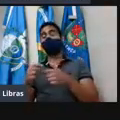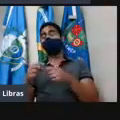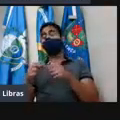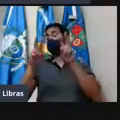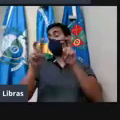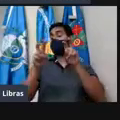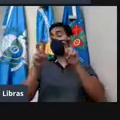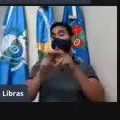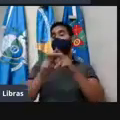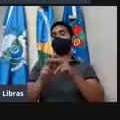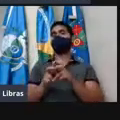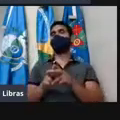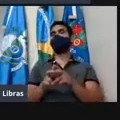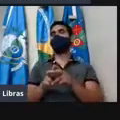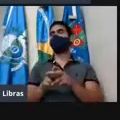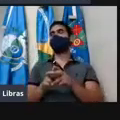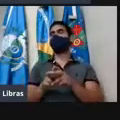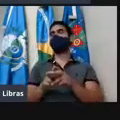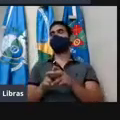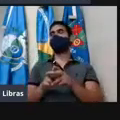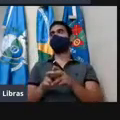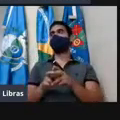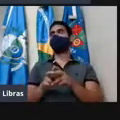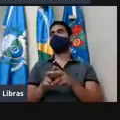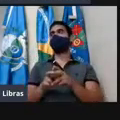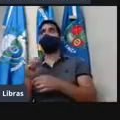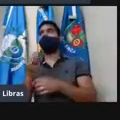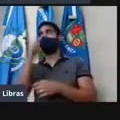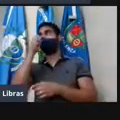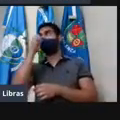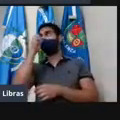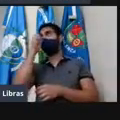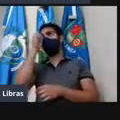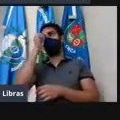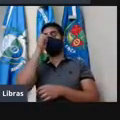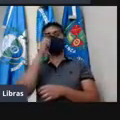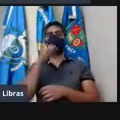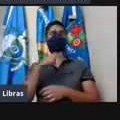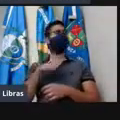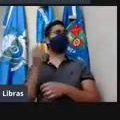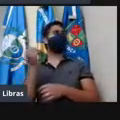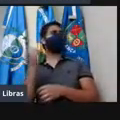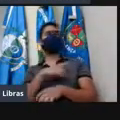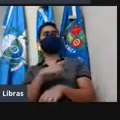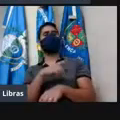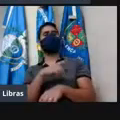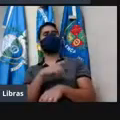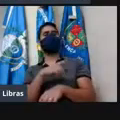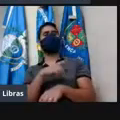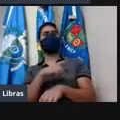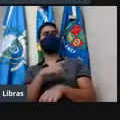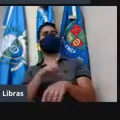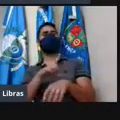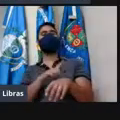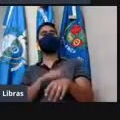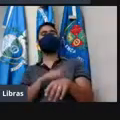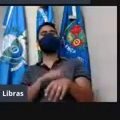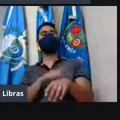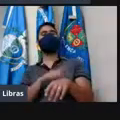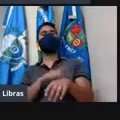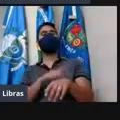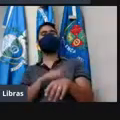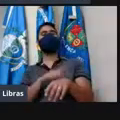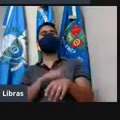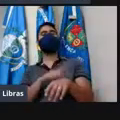E paralelo a isso, nós estamos vivendo aí esse novo momento do marco regulatório de